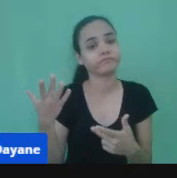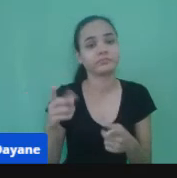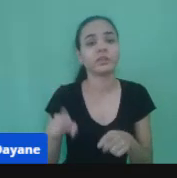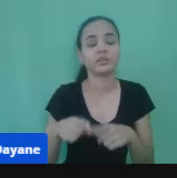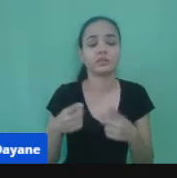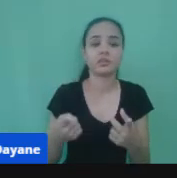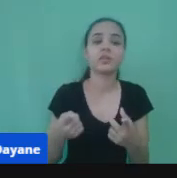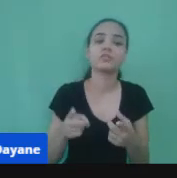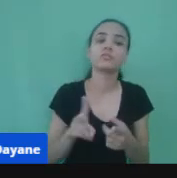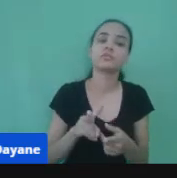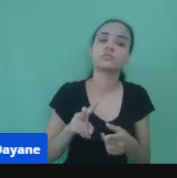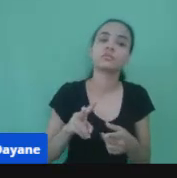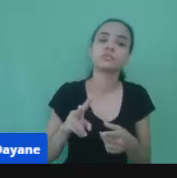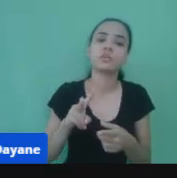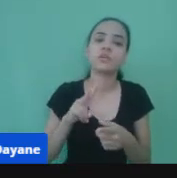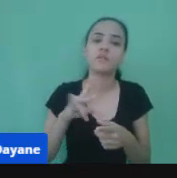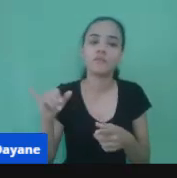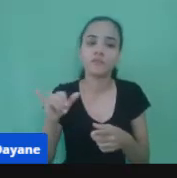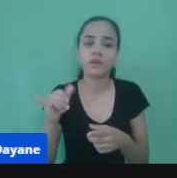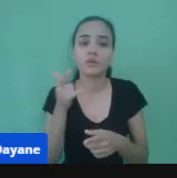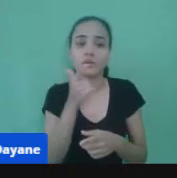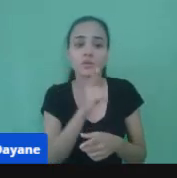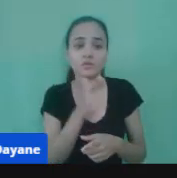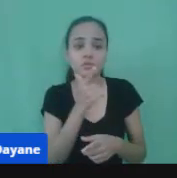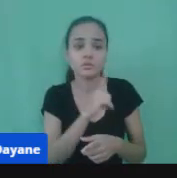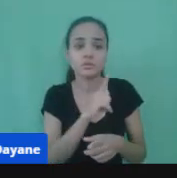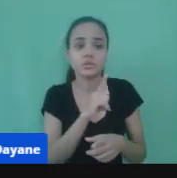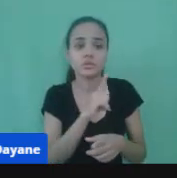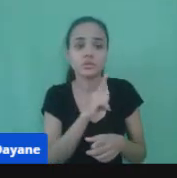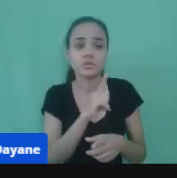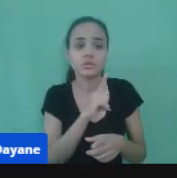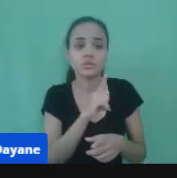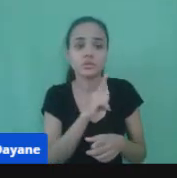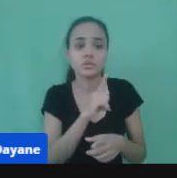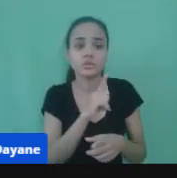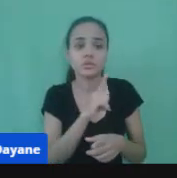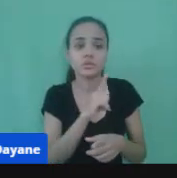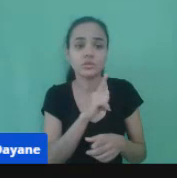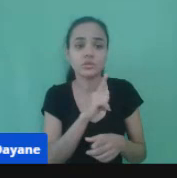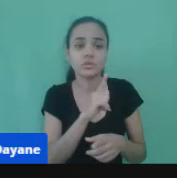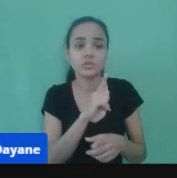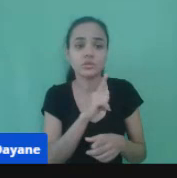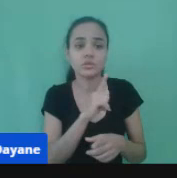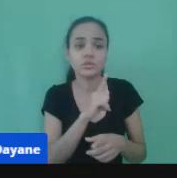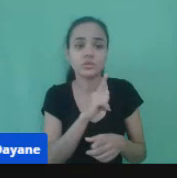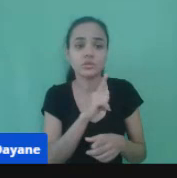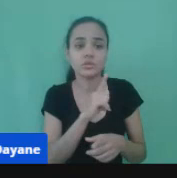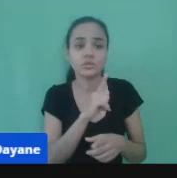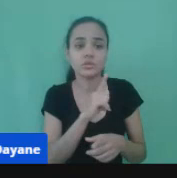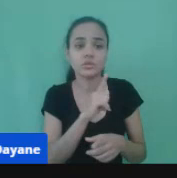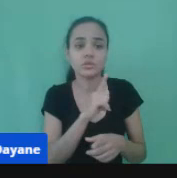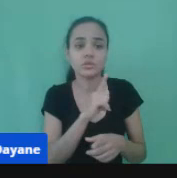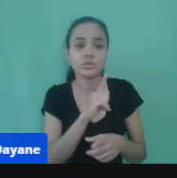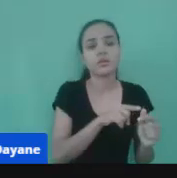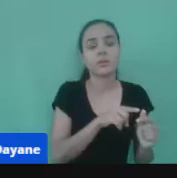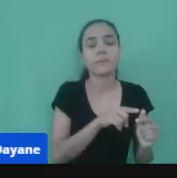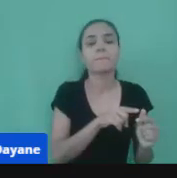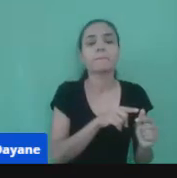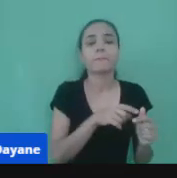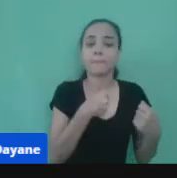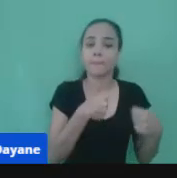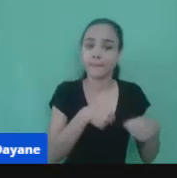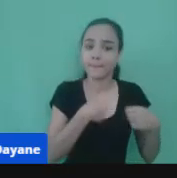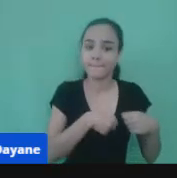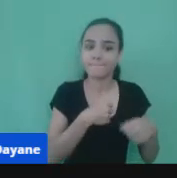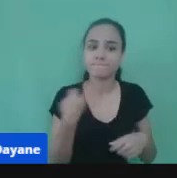digamos, um caminho para percorrer para chegar num modelo, numa transformação desse padrão societário dominante. É necessário,